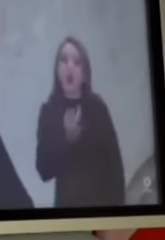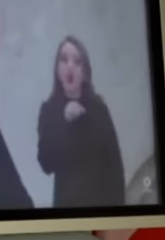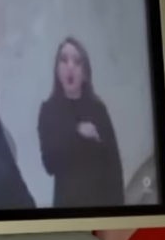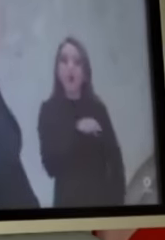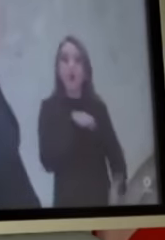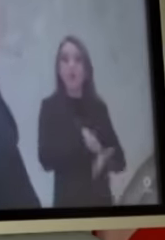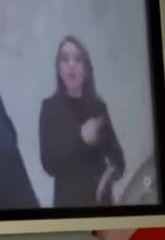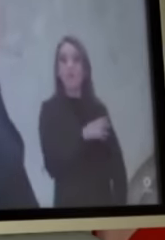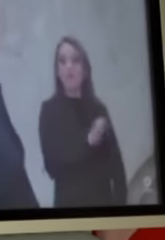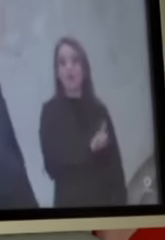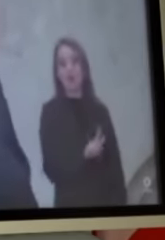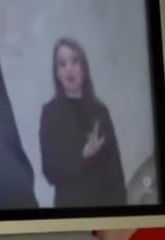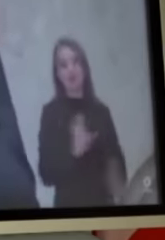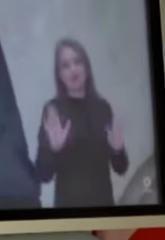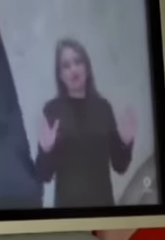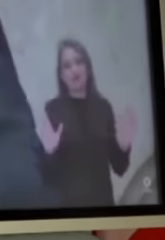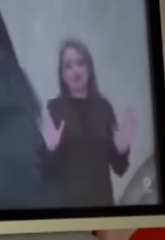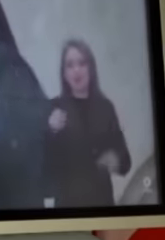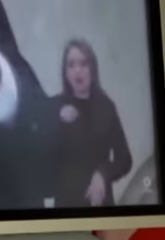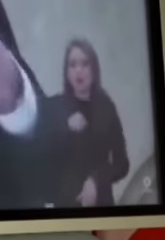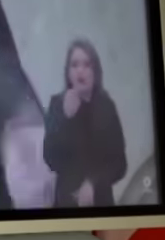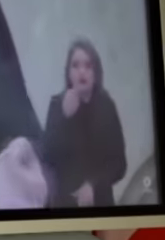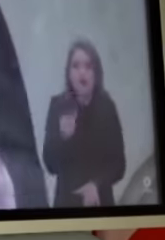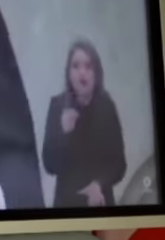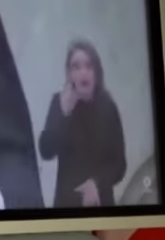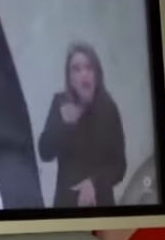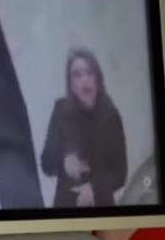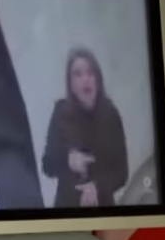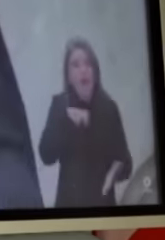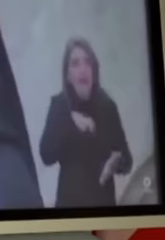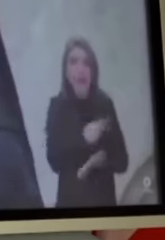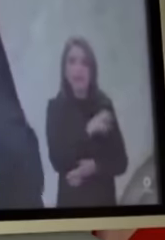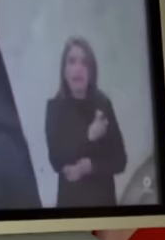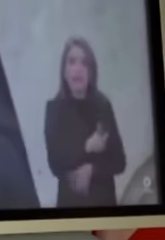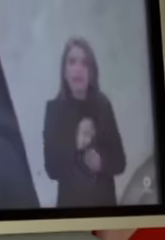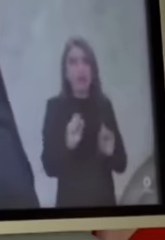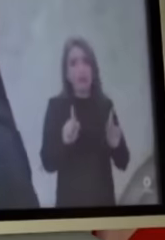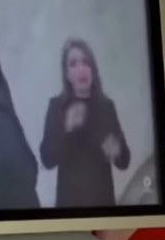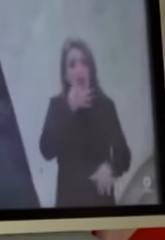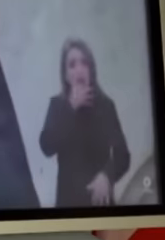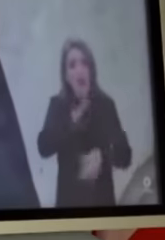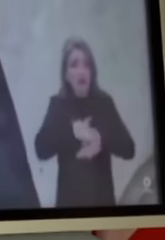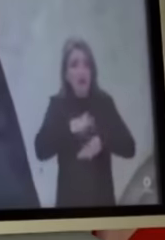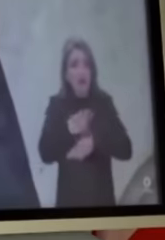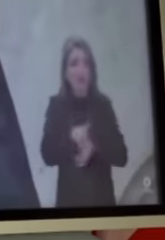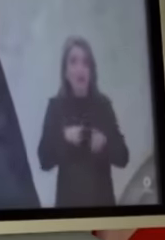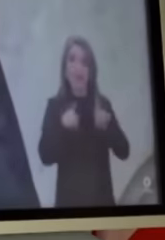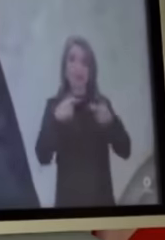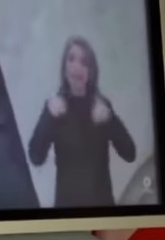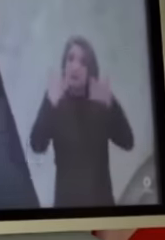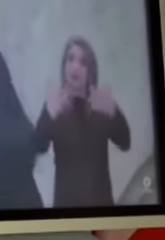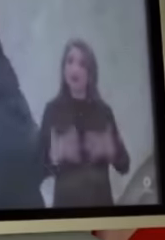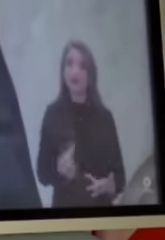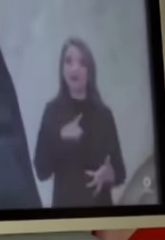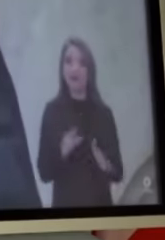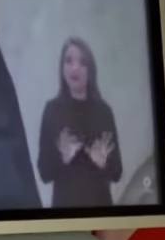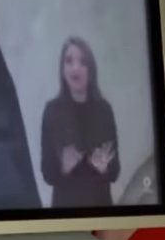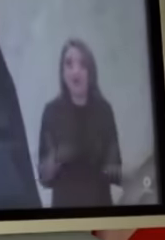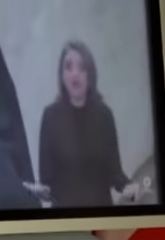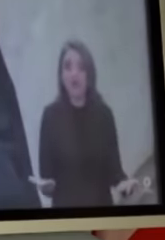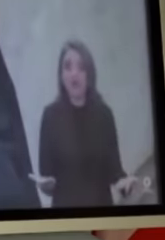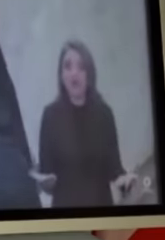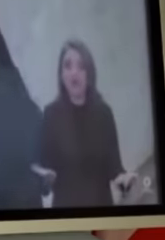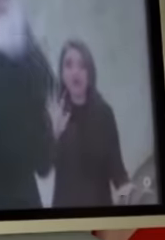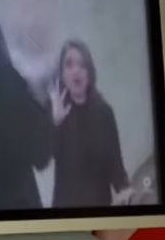penal. Vossa Excelência entende que é ato ilícito penal e tem todo o direito de achar, mas a minha explicação foi absolutamente correta do que está sendo